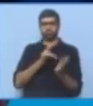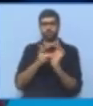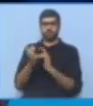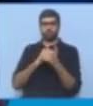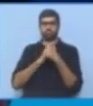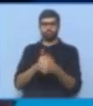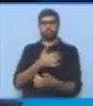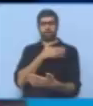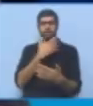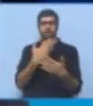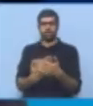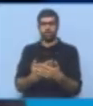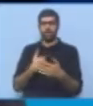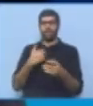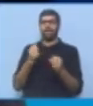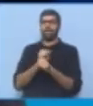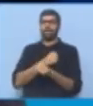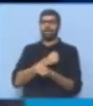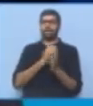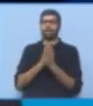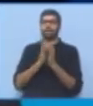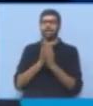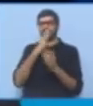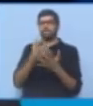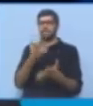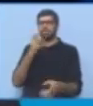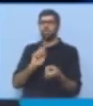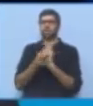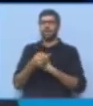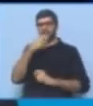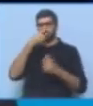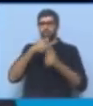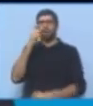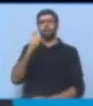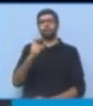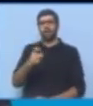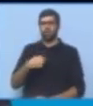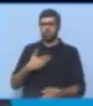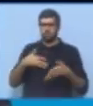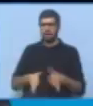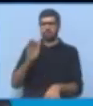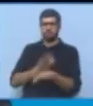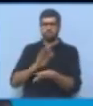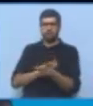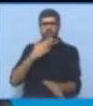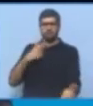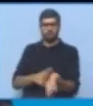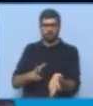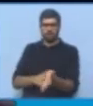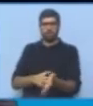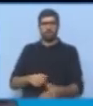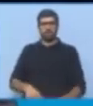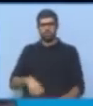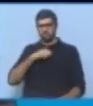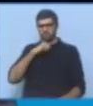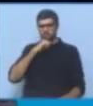na Igreja a sublinhar um bocado o contrário. O ser humano é mau, nasce com o pecado original, tem uma